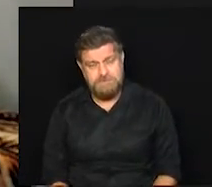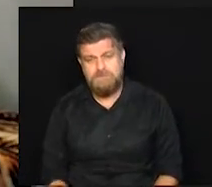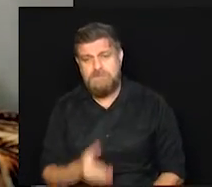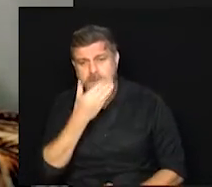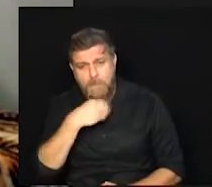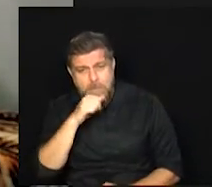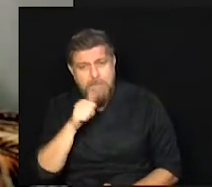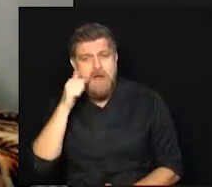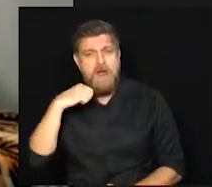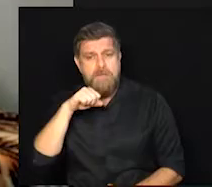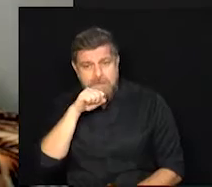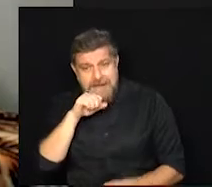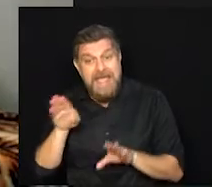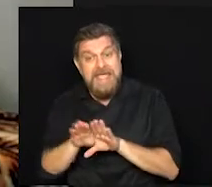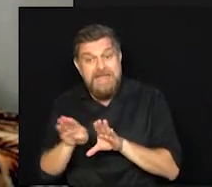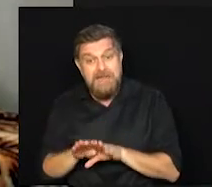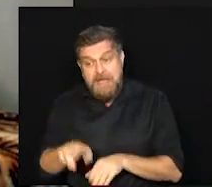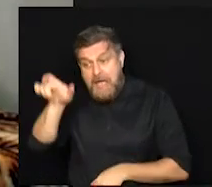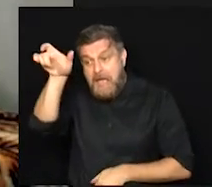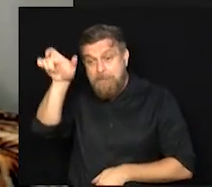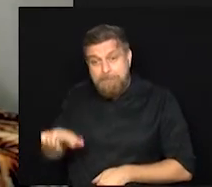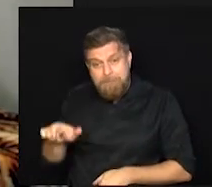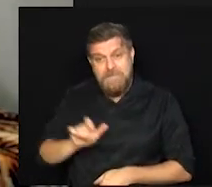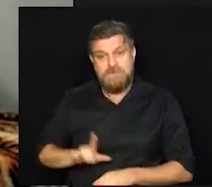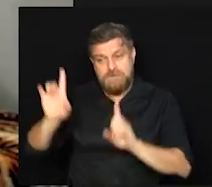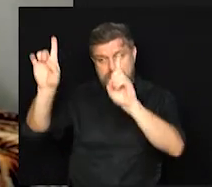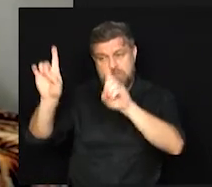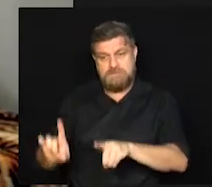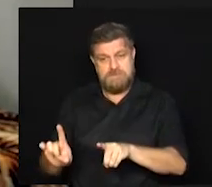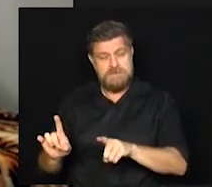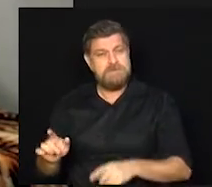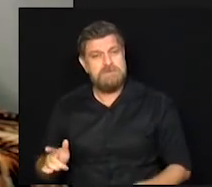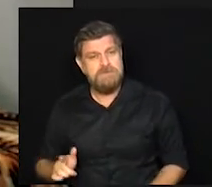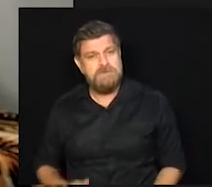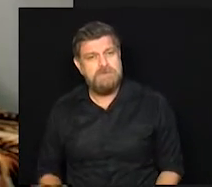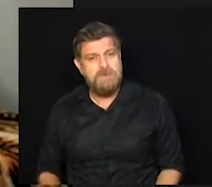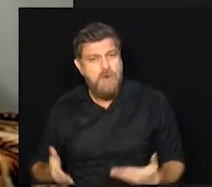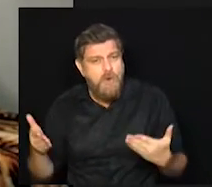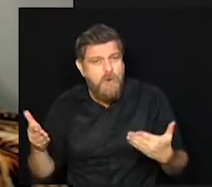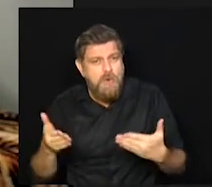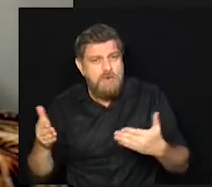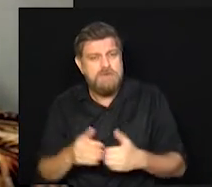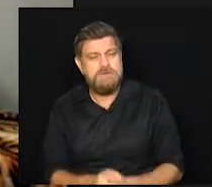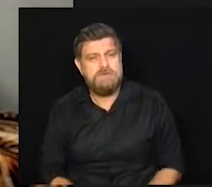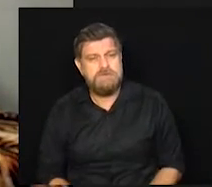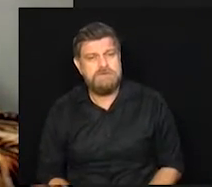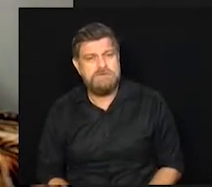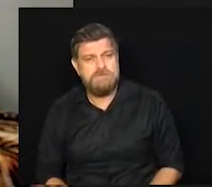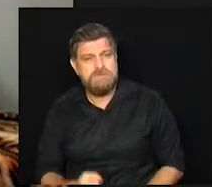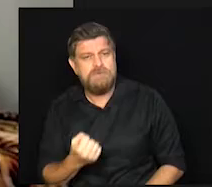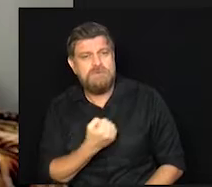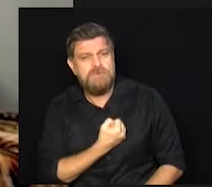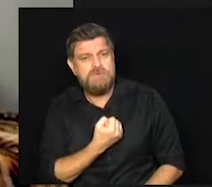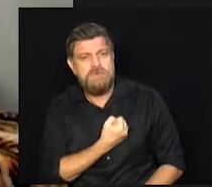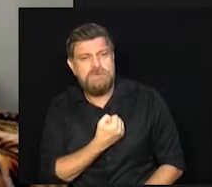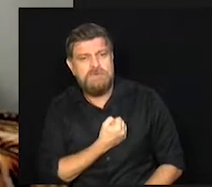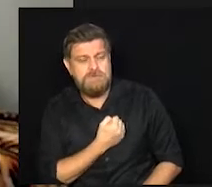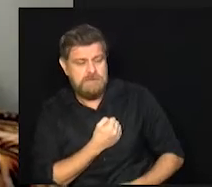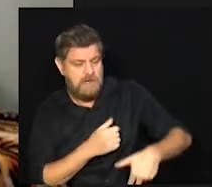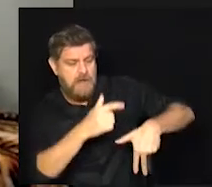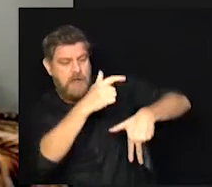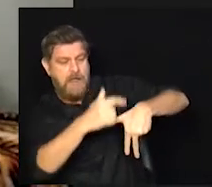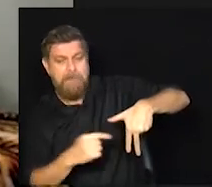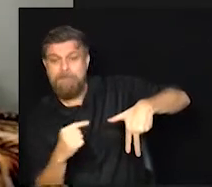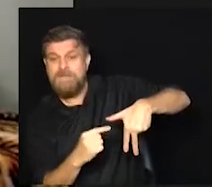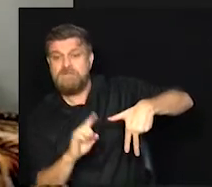para as pessoas com deficiência. Hoje assim, vamos dizer, o número de pessoas